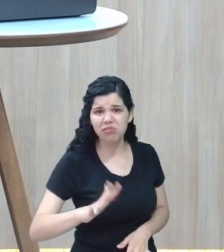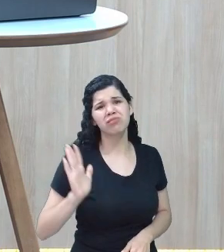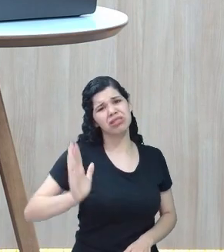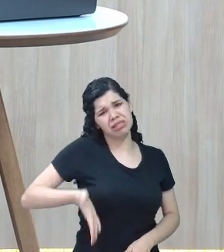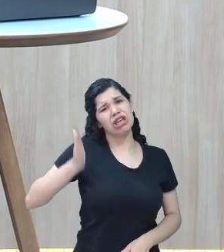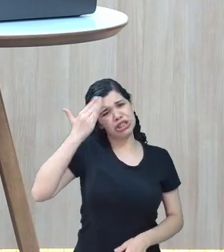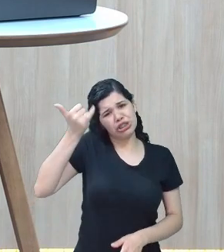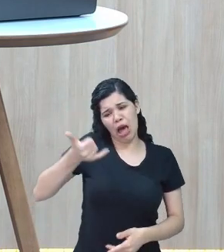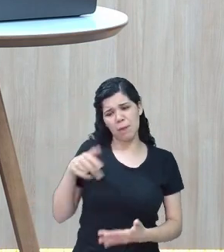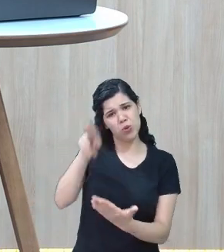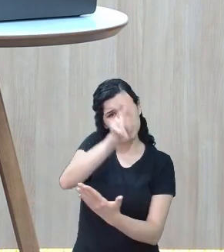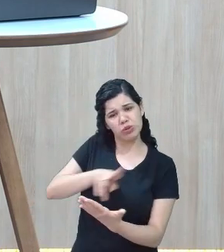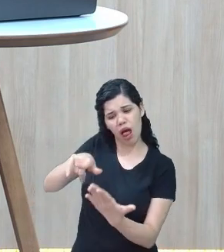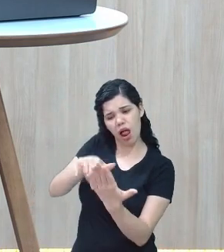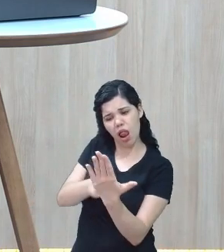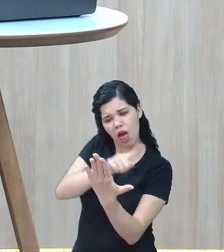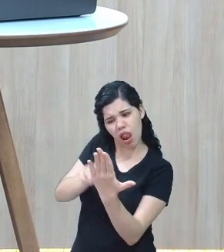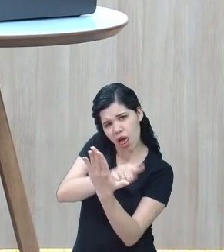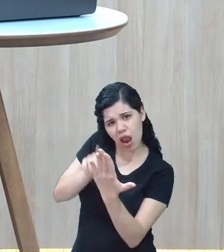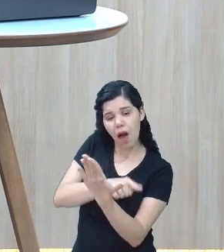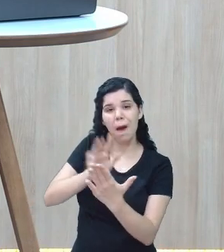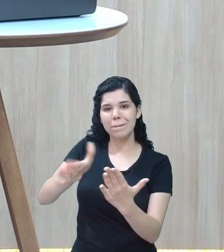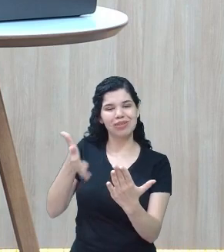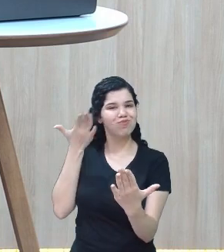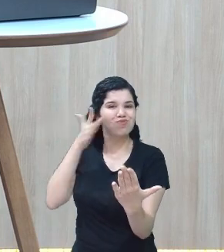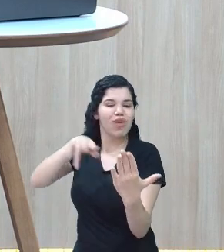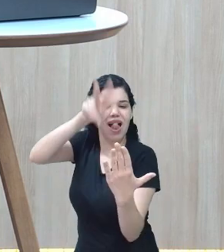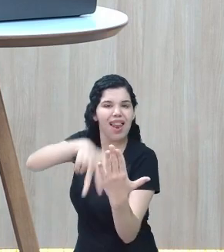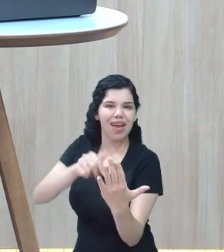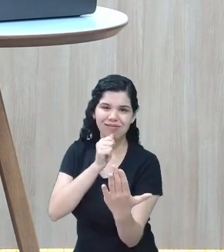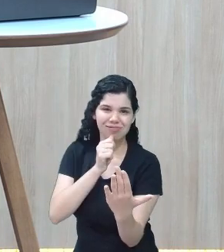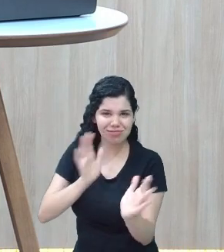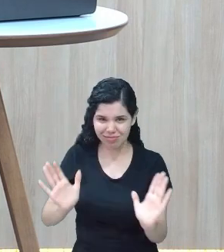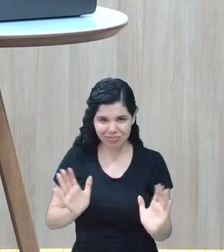celular, mas não necessariamente ela precisa ler.